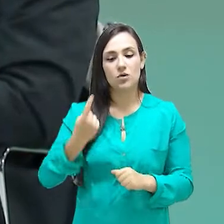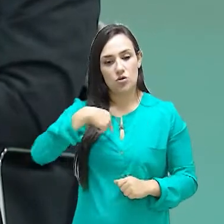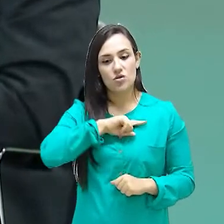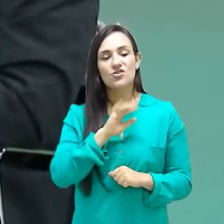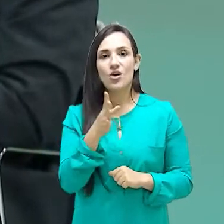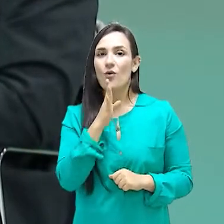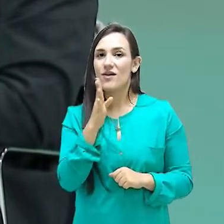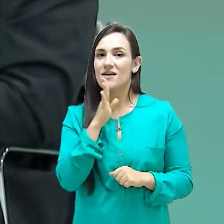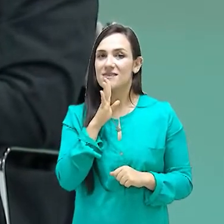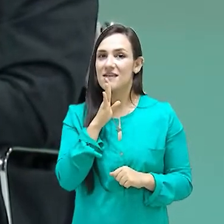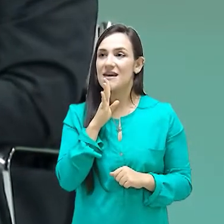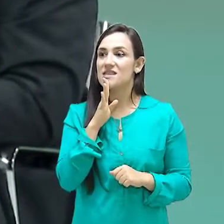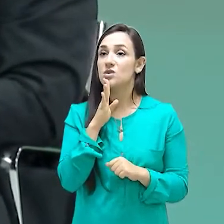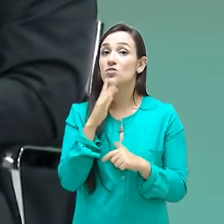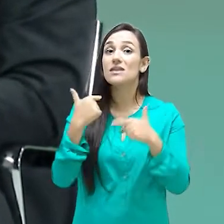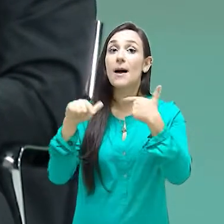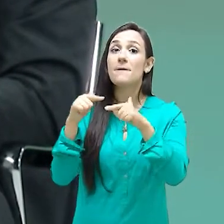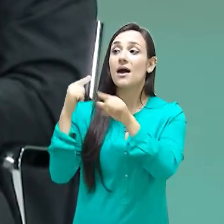anos, né?